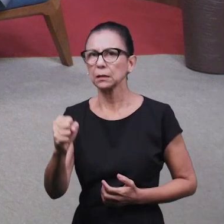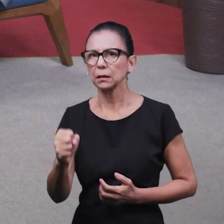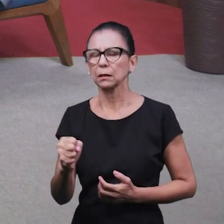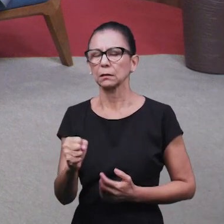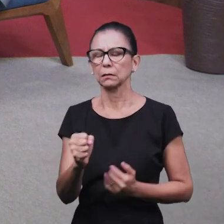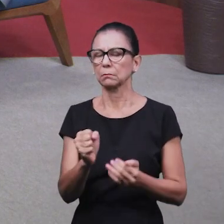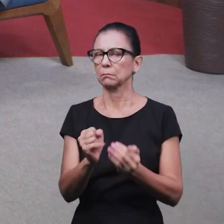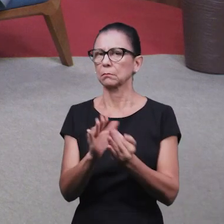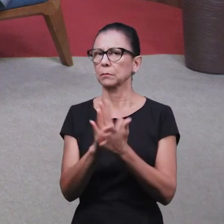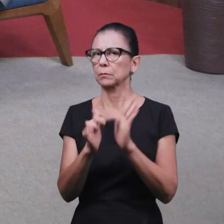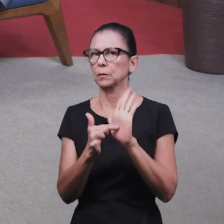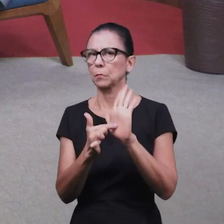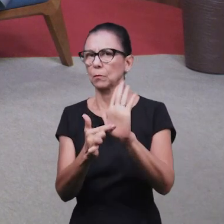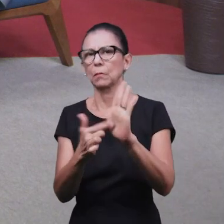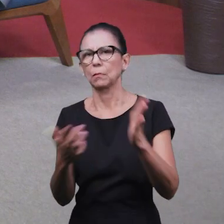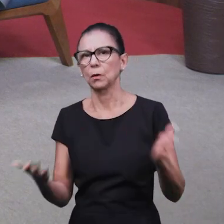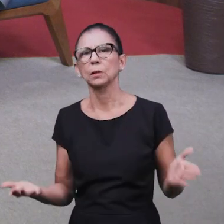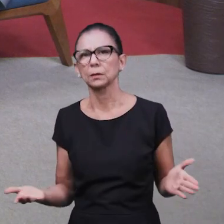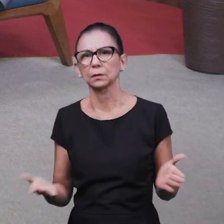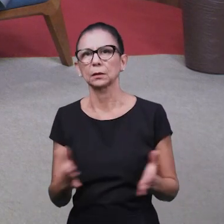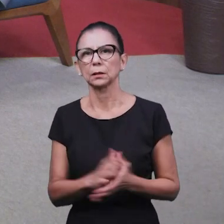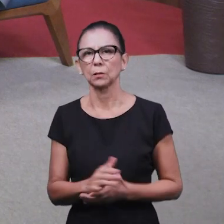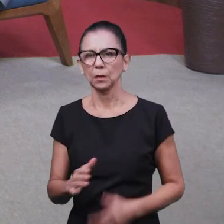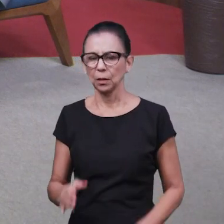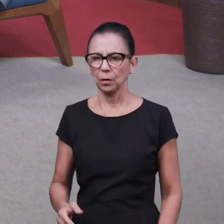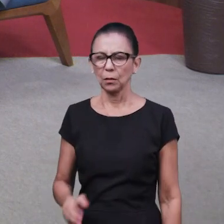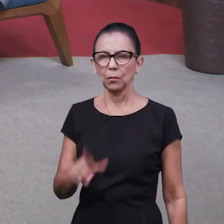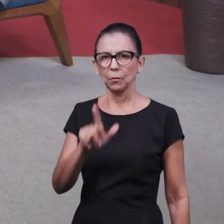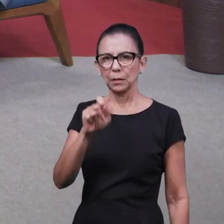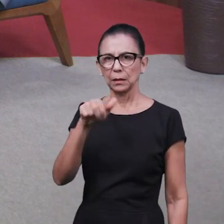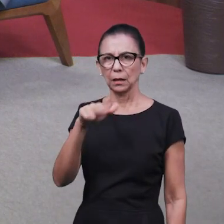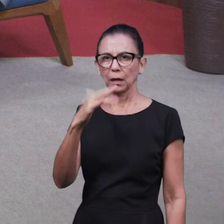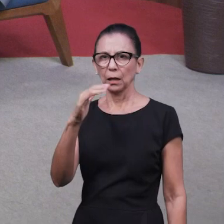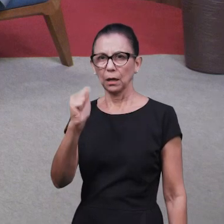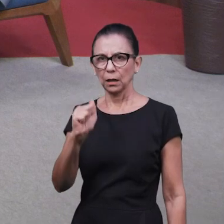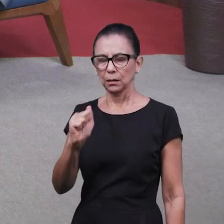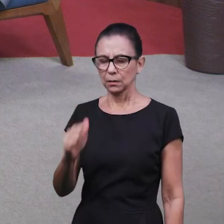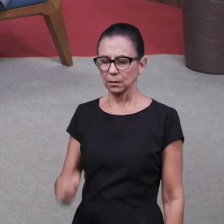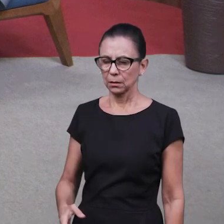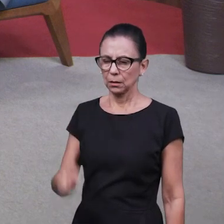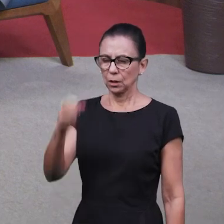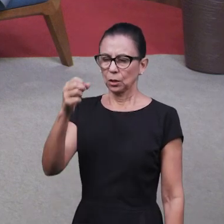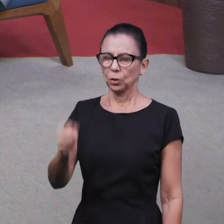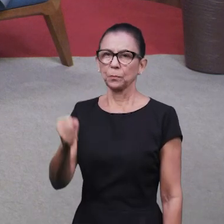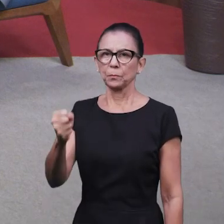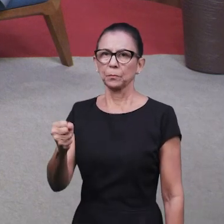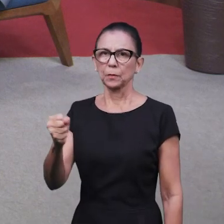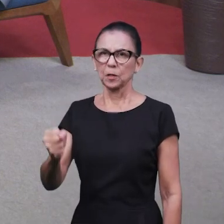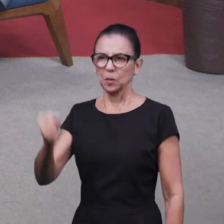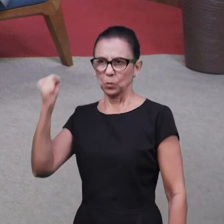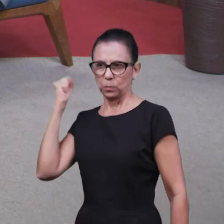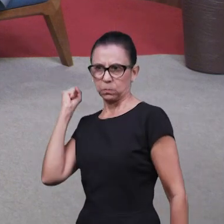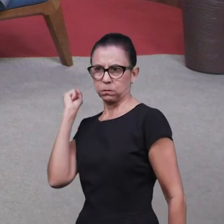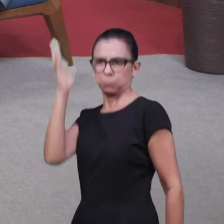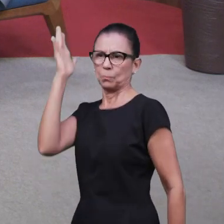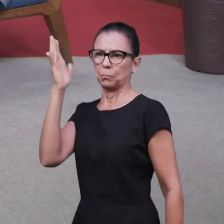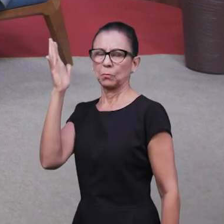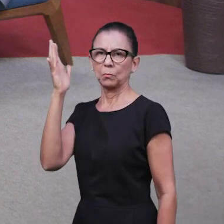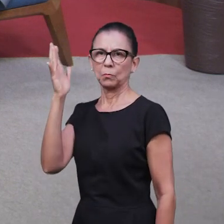tem lido na palavra do Senhor, de lançar jogar uma lança mesmo sobre Davi. Não era para assustar, não. O objetivo é